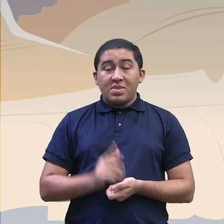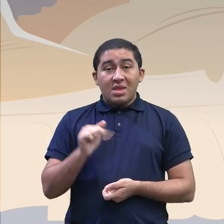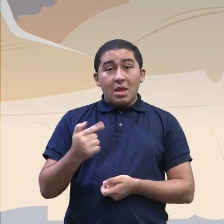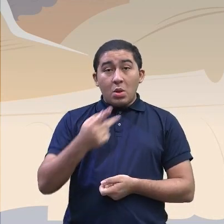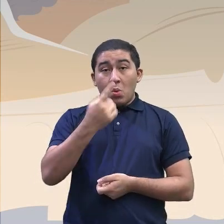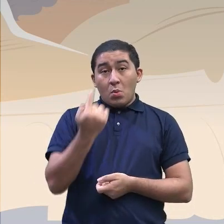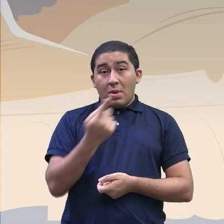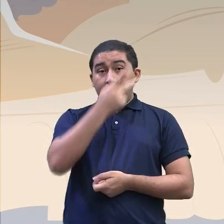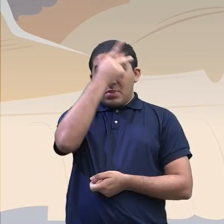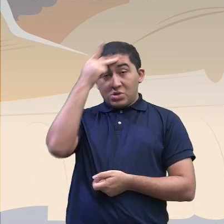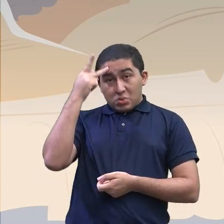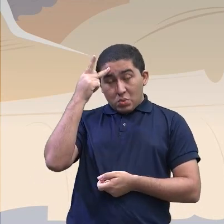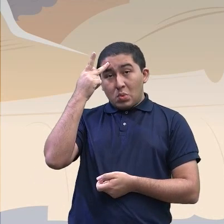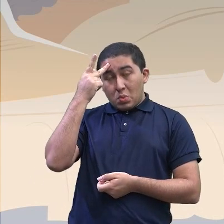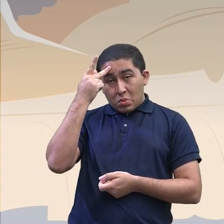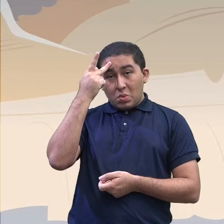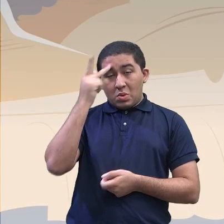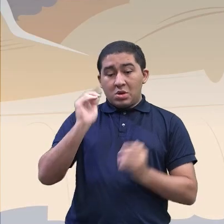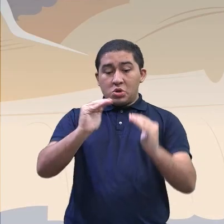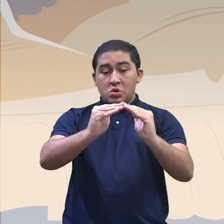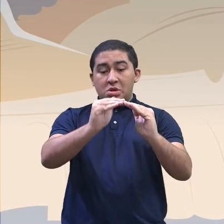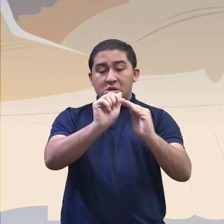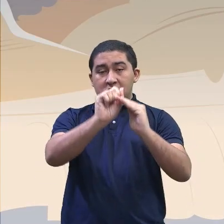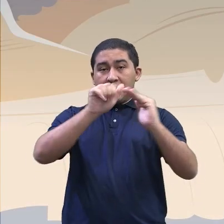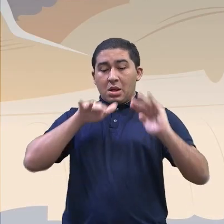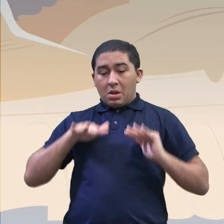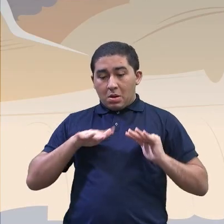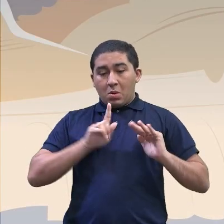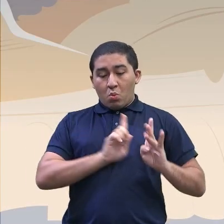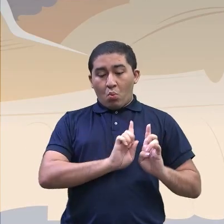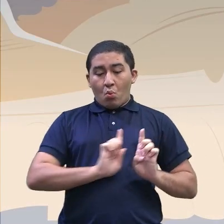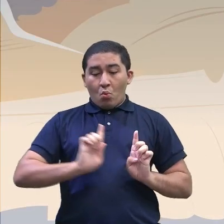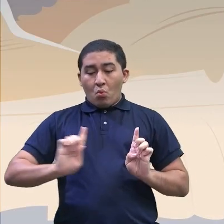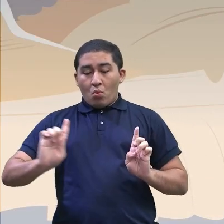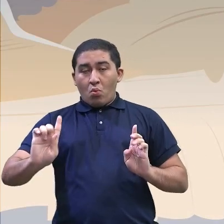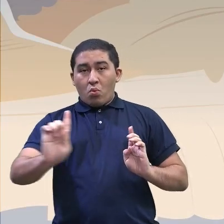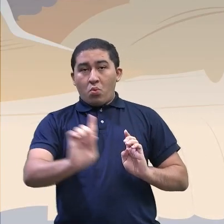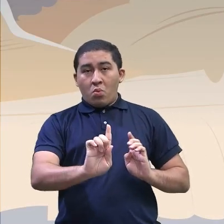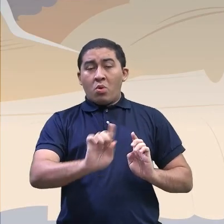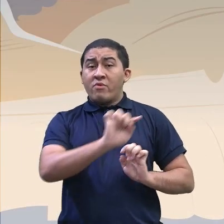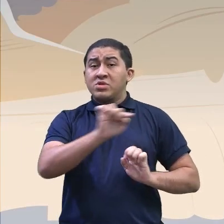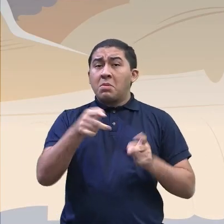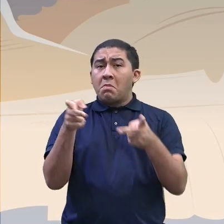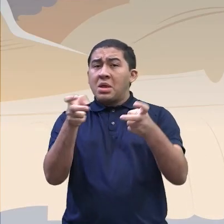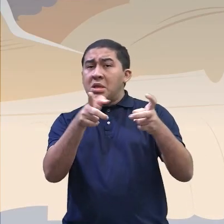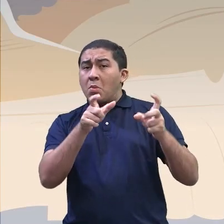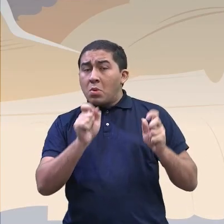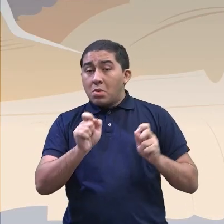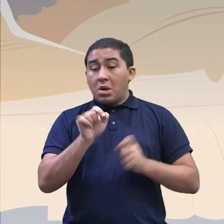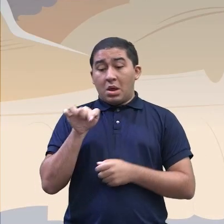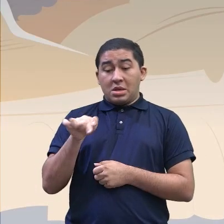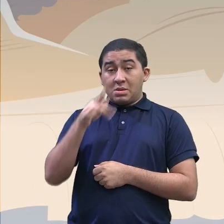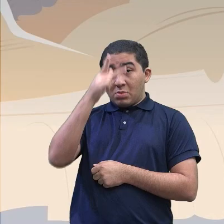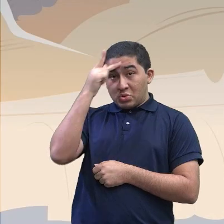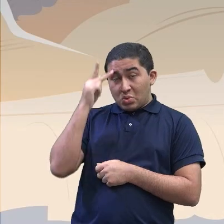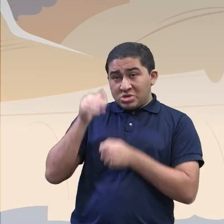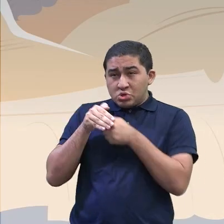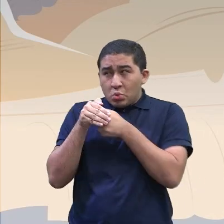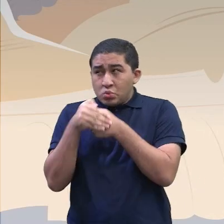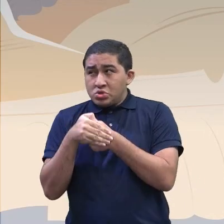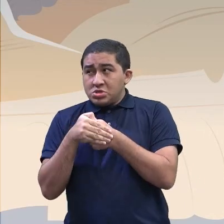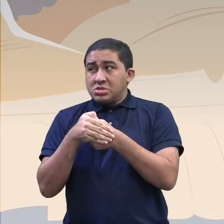né, um ladrão no quintal da casa da pessoa. E aí a gente consegue perceber uma coisa, né, que